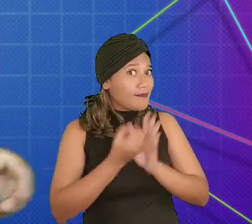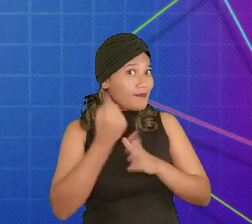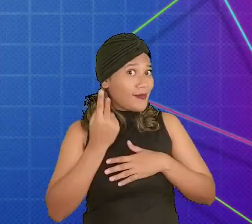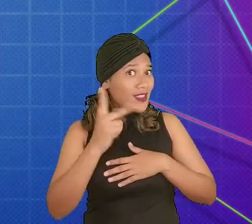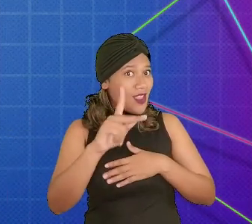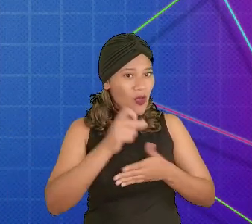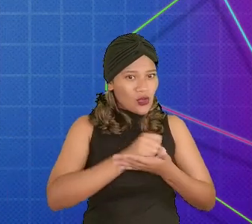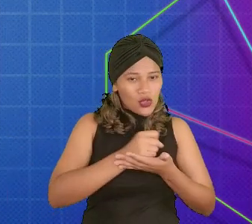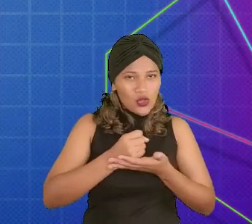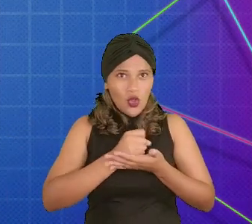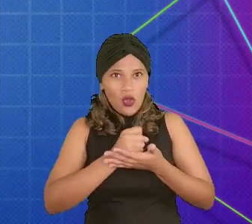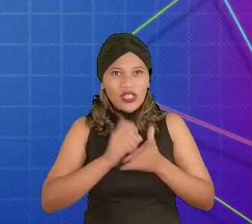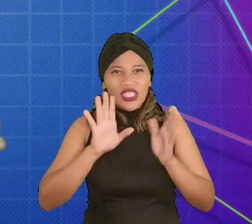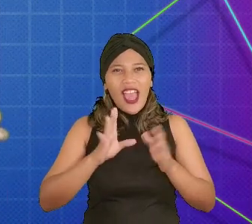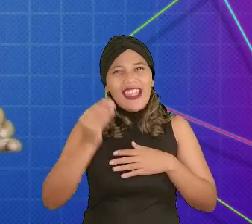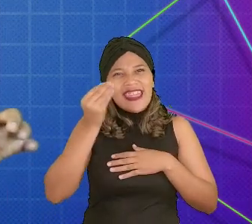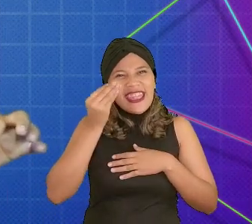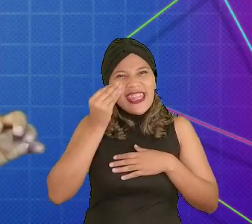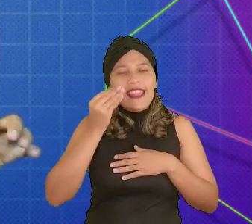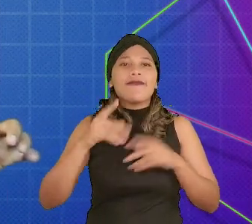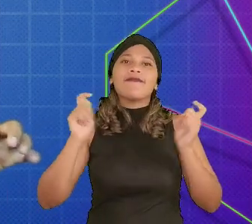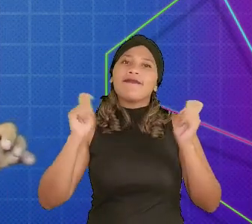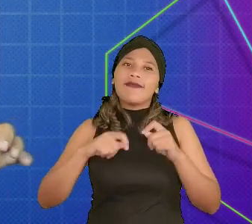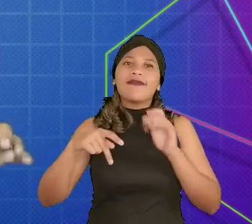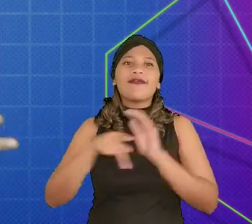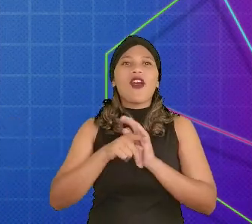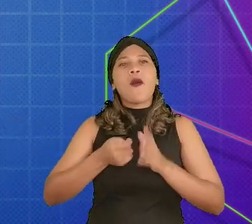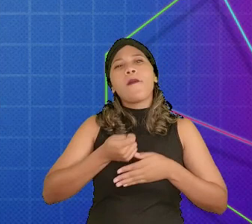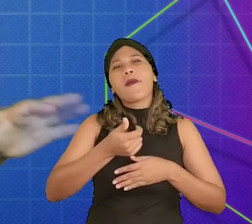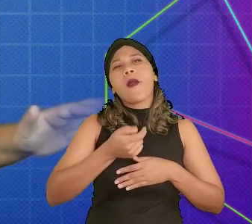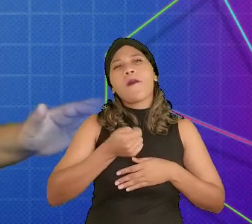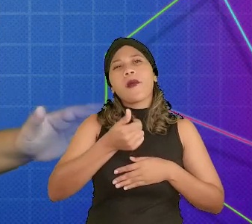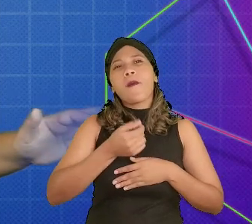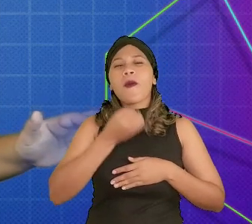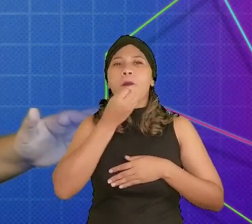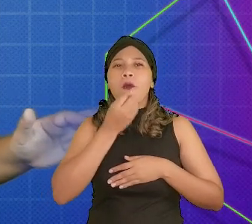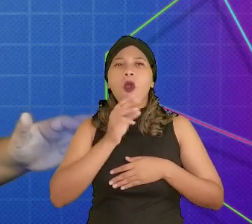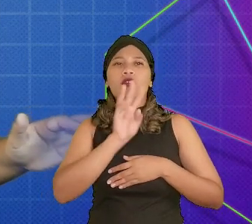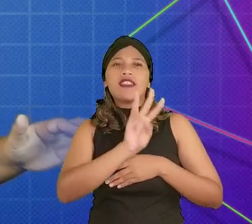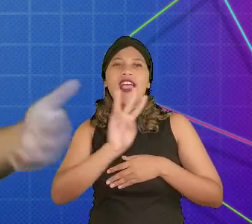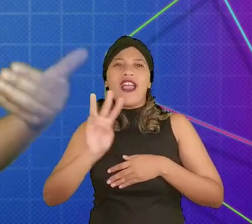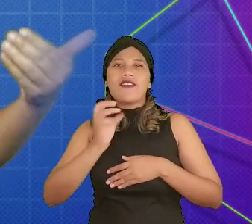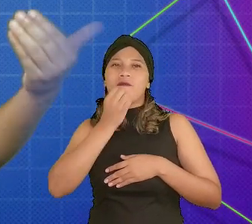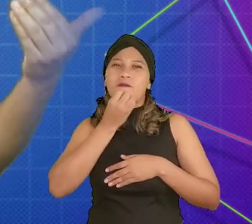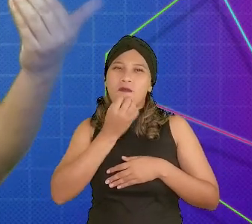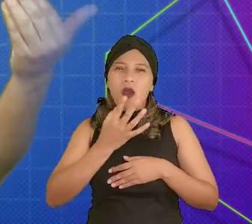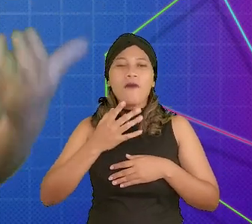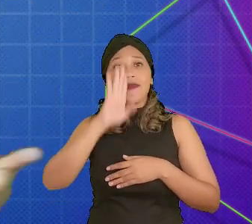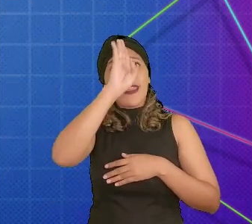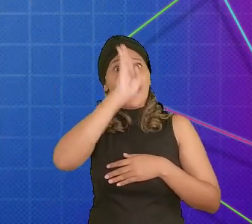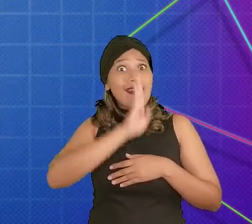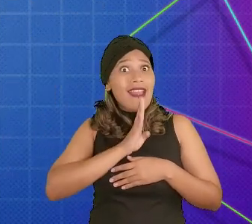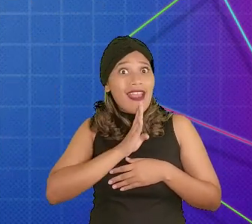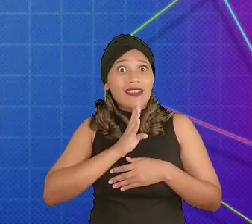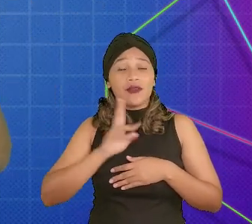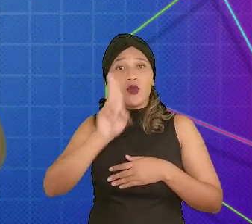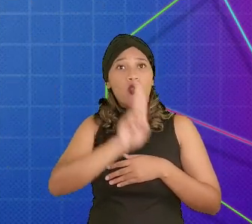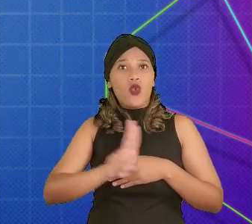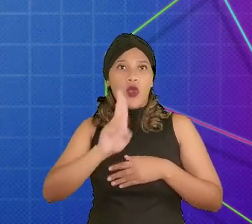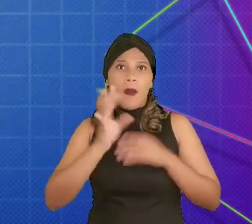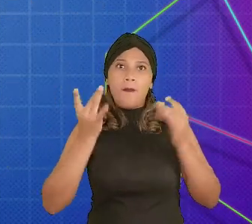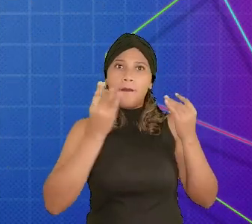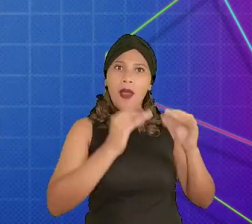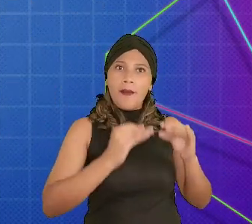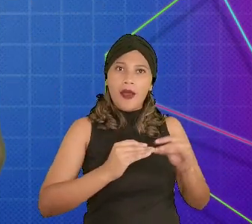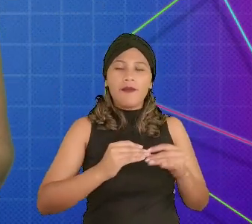até o seu próprio jogo demo, podemos sugerir para vocês uma série de bons sites com músicas e efeitos sonoros de graça para o uso nos